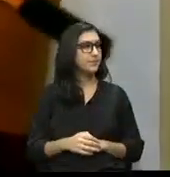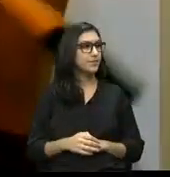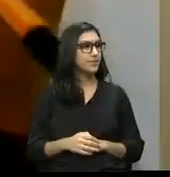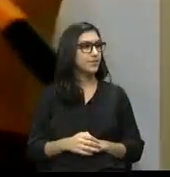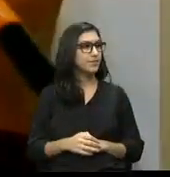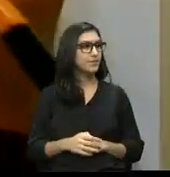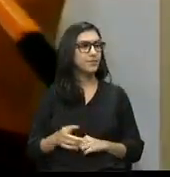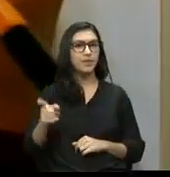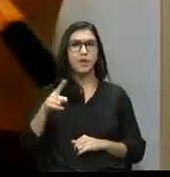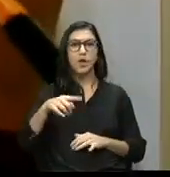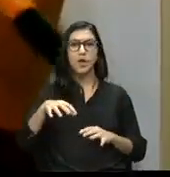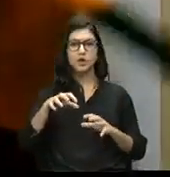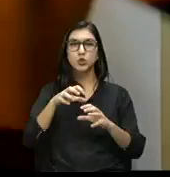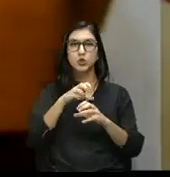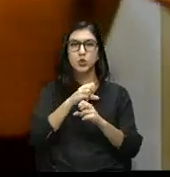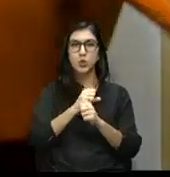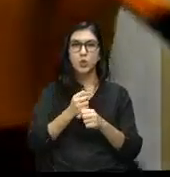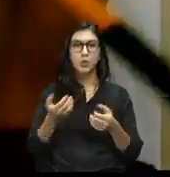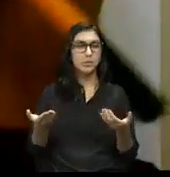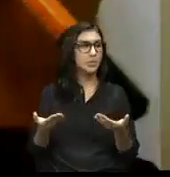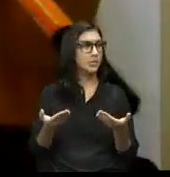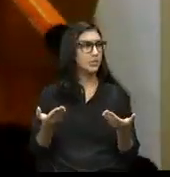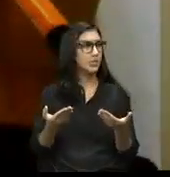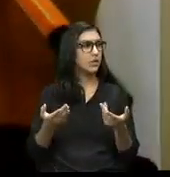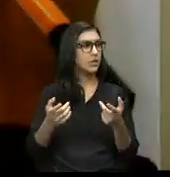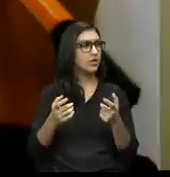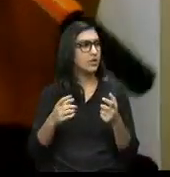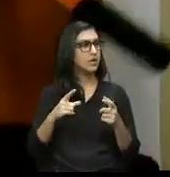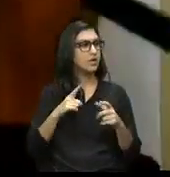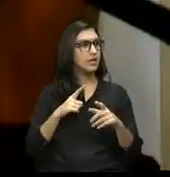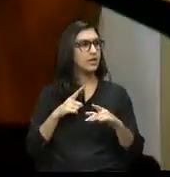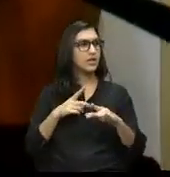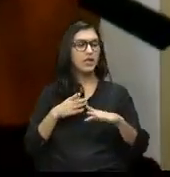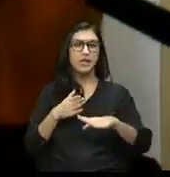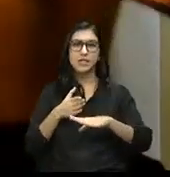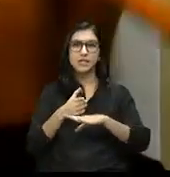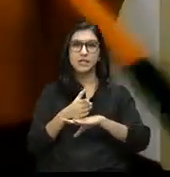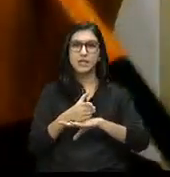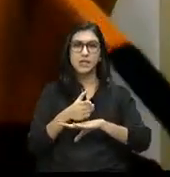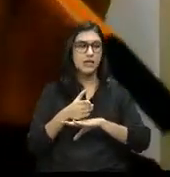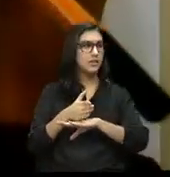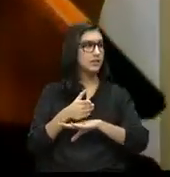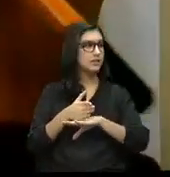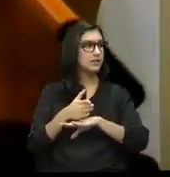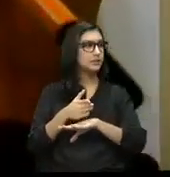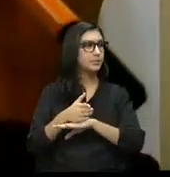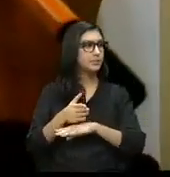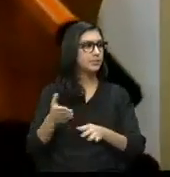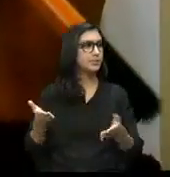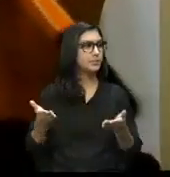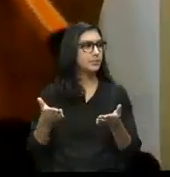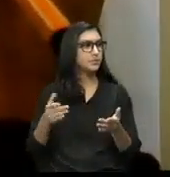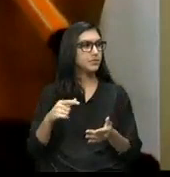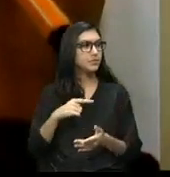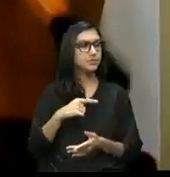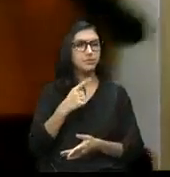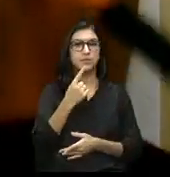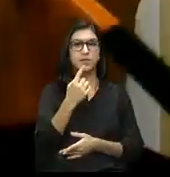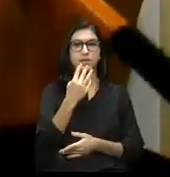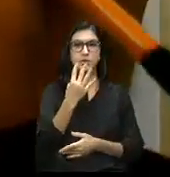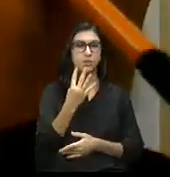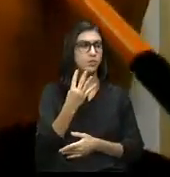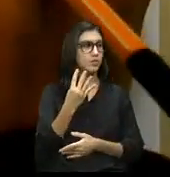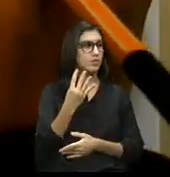Nós vamos somar, então, com as entradas da matriz B. Então, nós temos